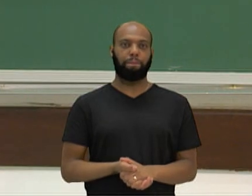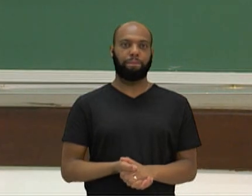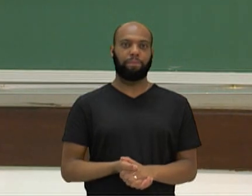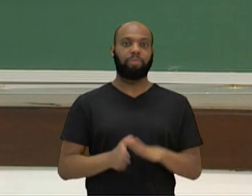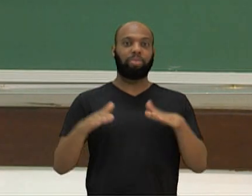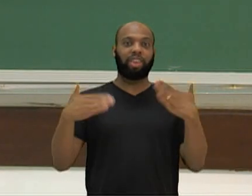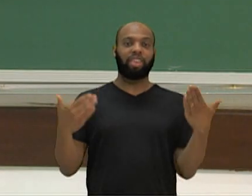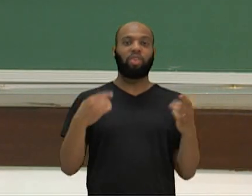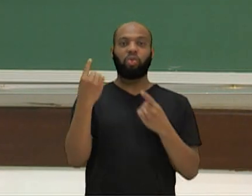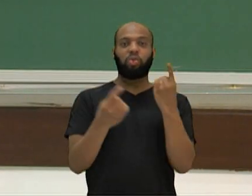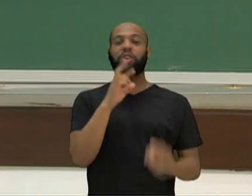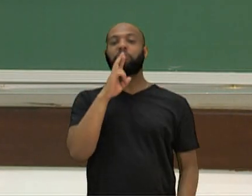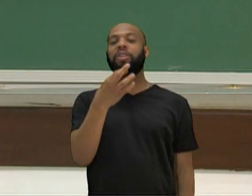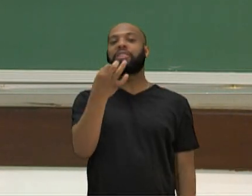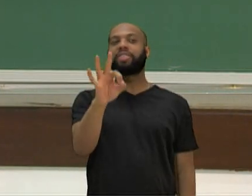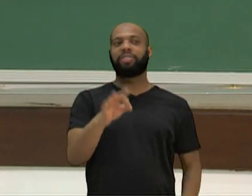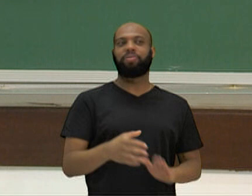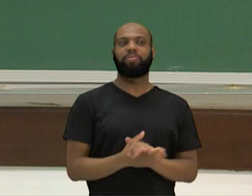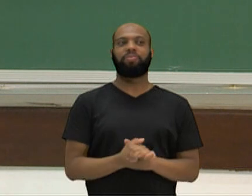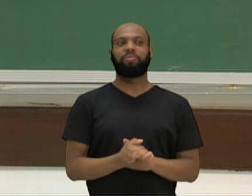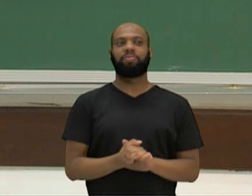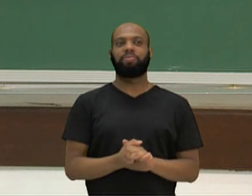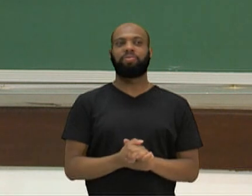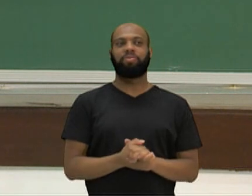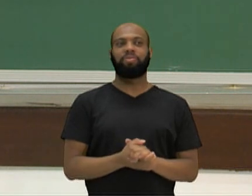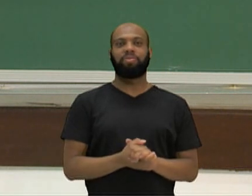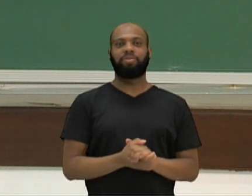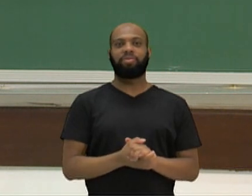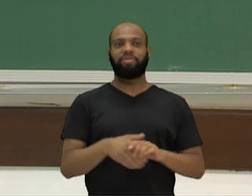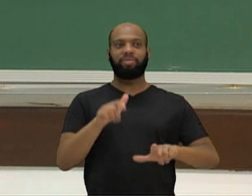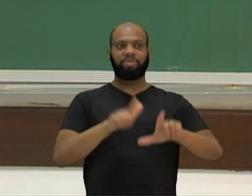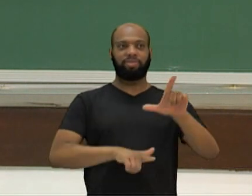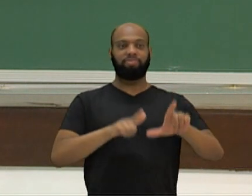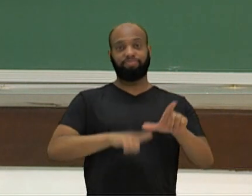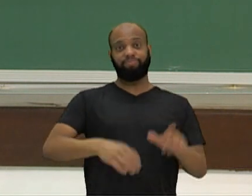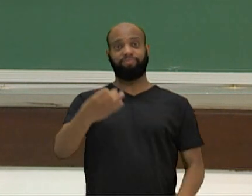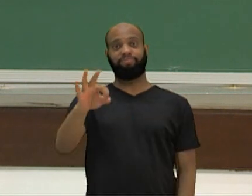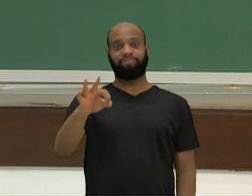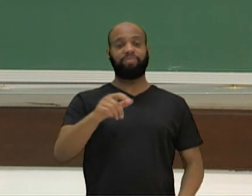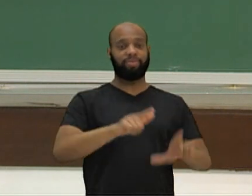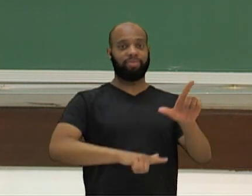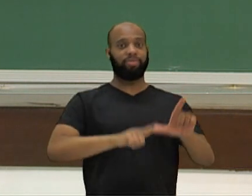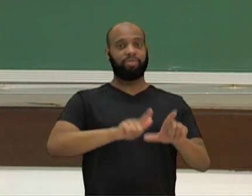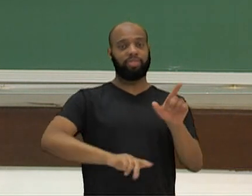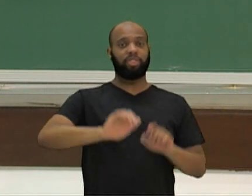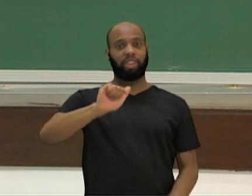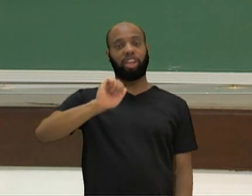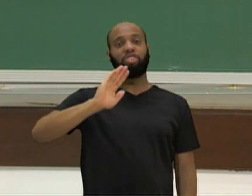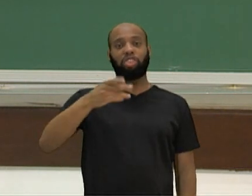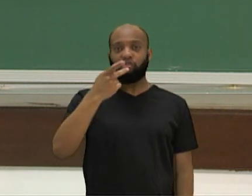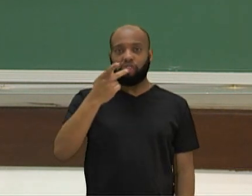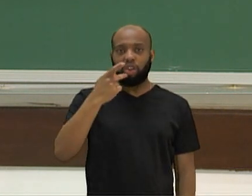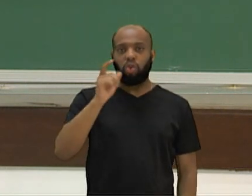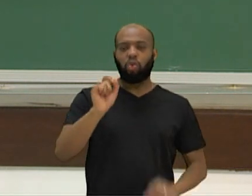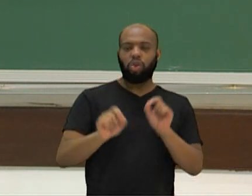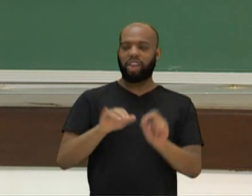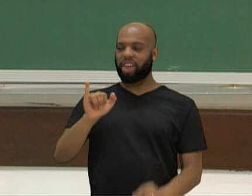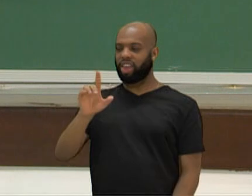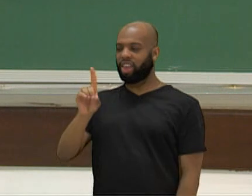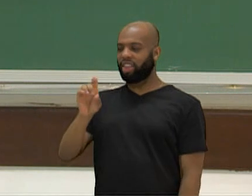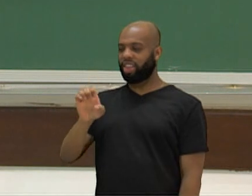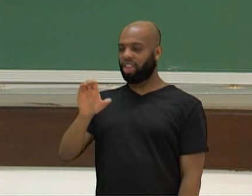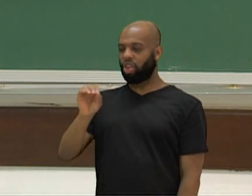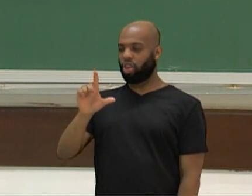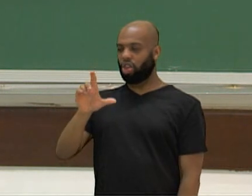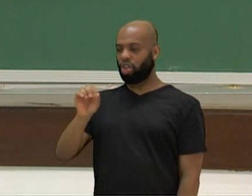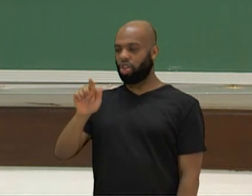E aí, qual que é a resposta certa? É certo, letra A. Então, falamos exatamente isso, que a ideologia tem a ver com a